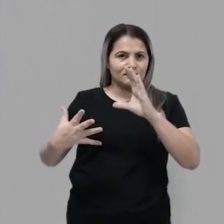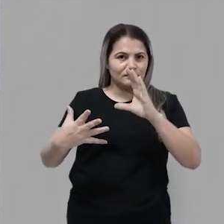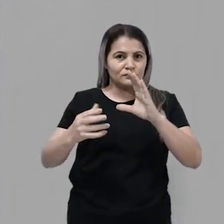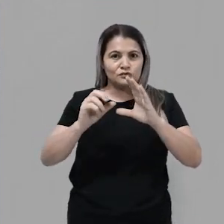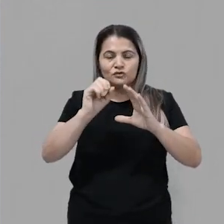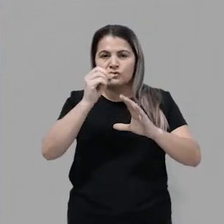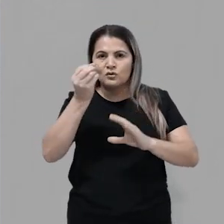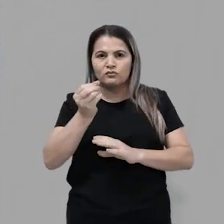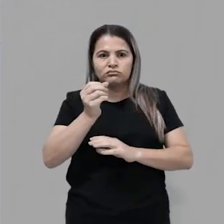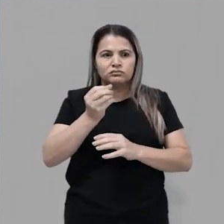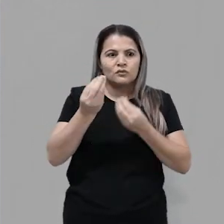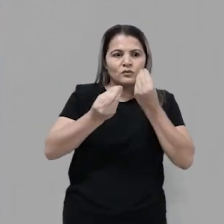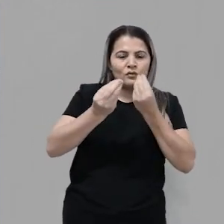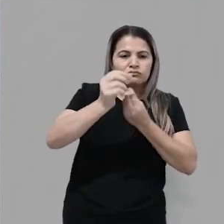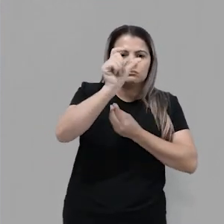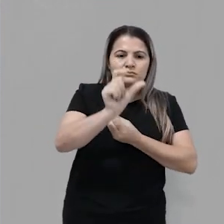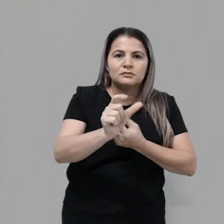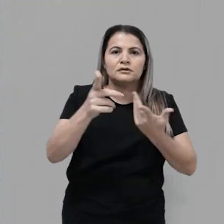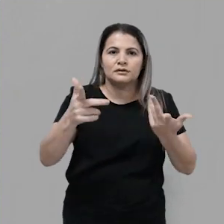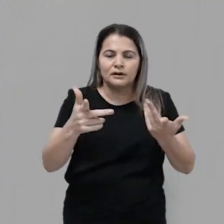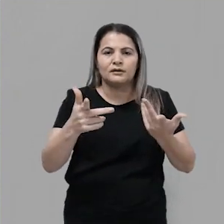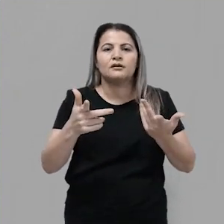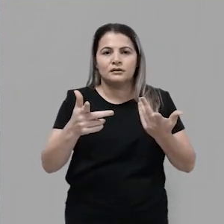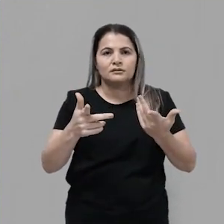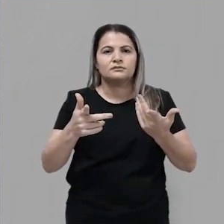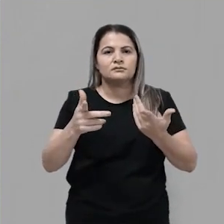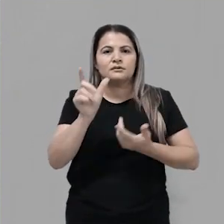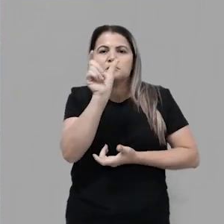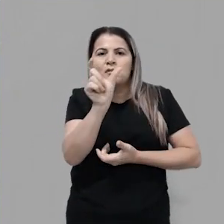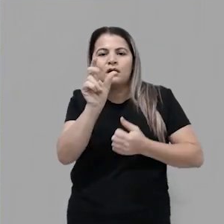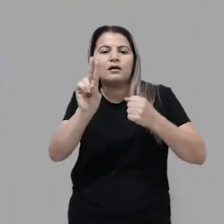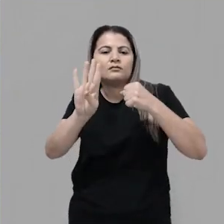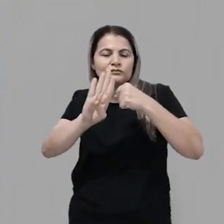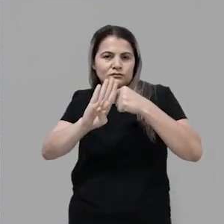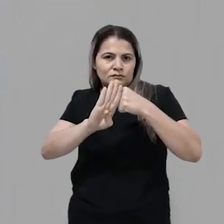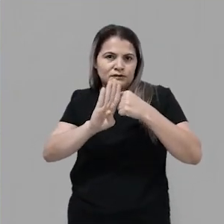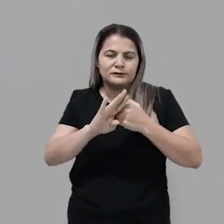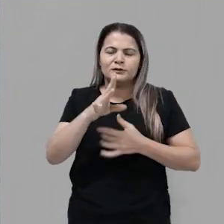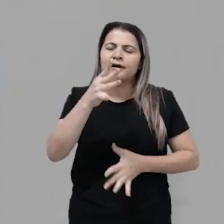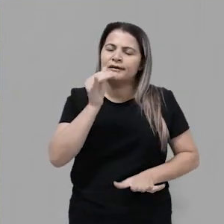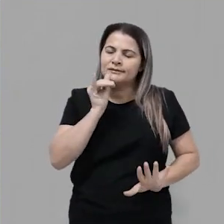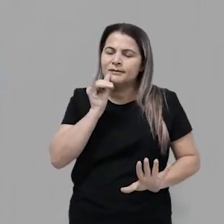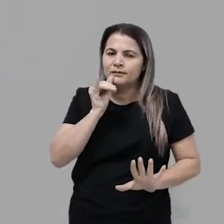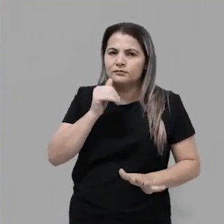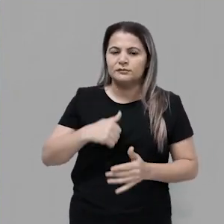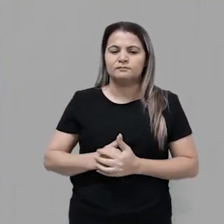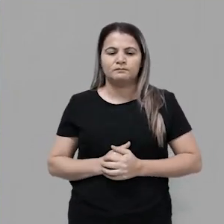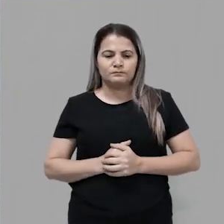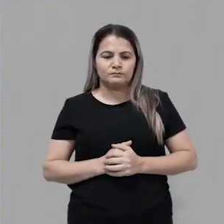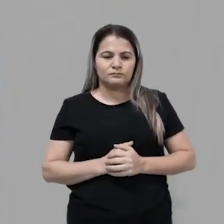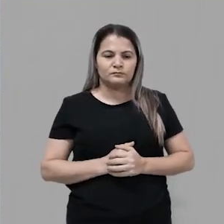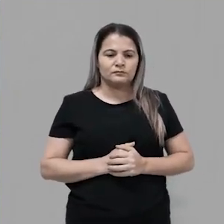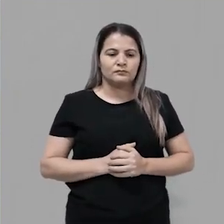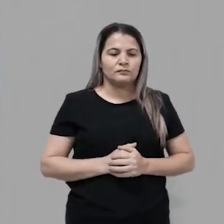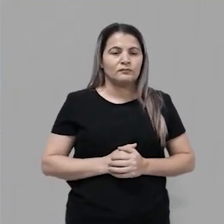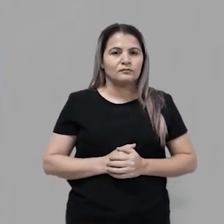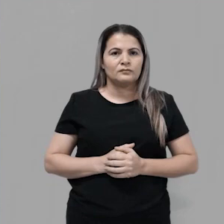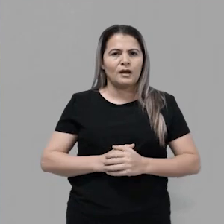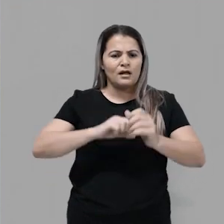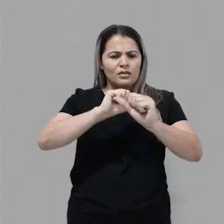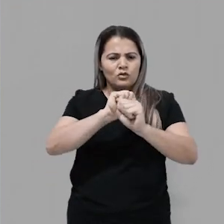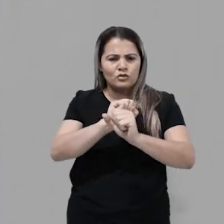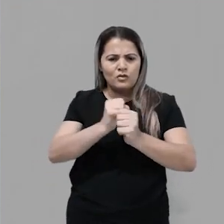seres que são representados pelos substantivos. Olhem alguns exemplos. Enormous,